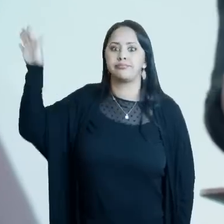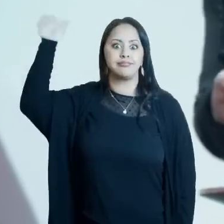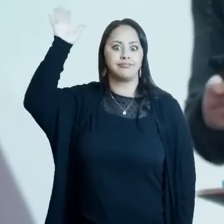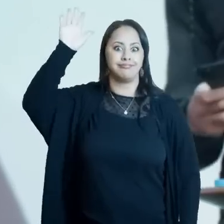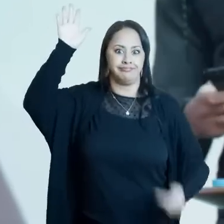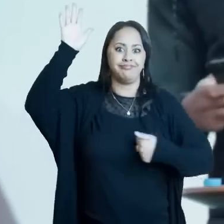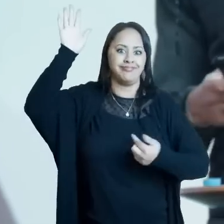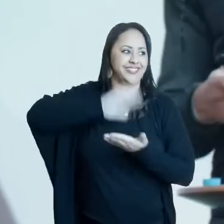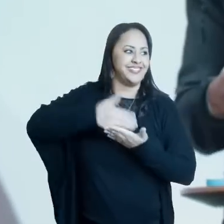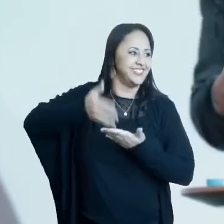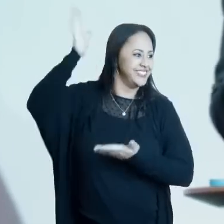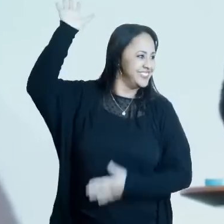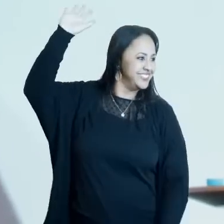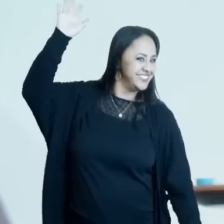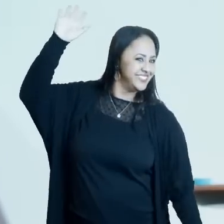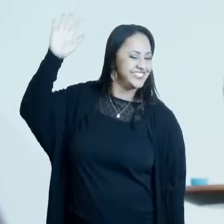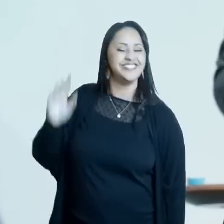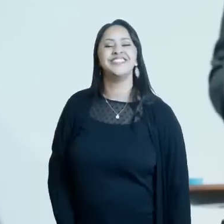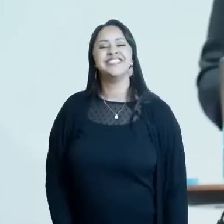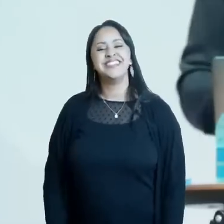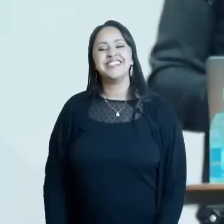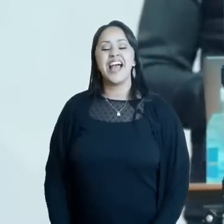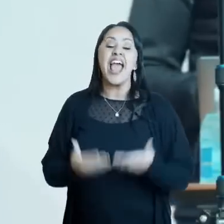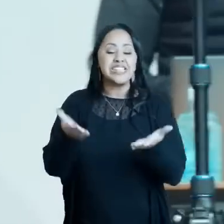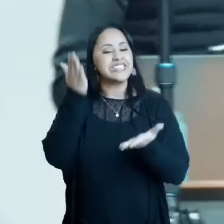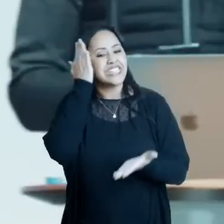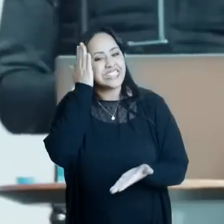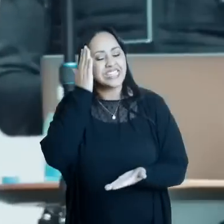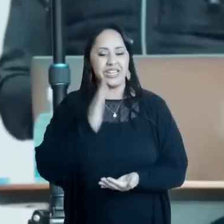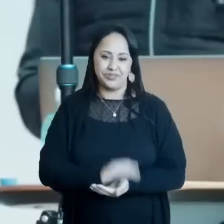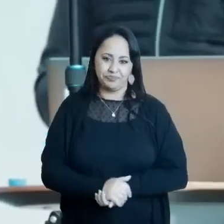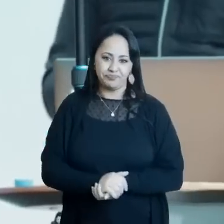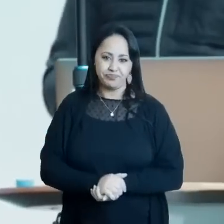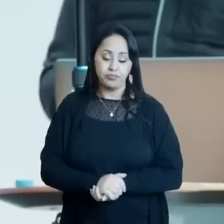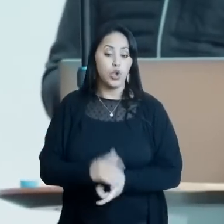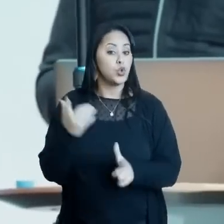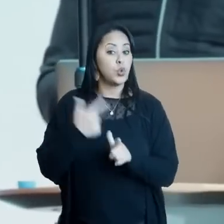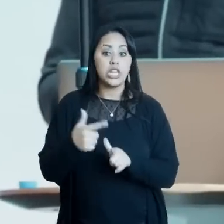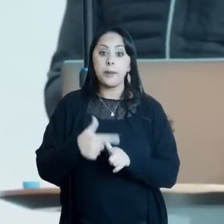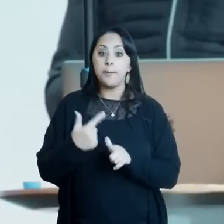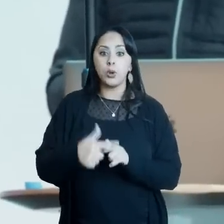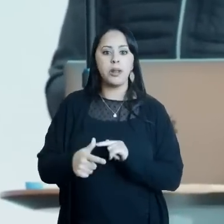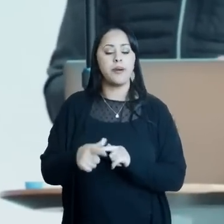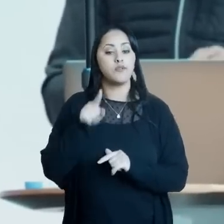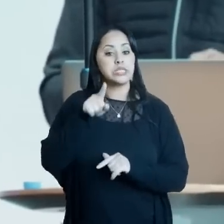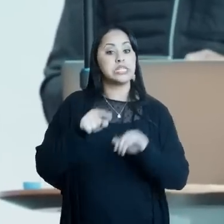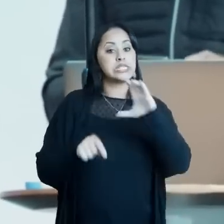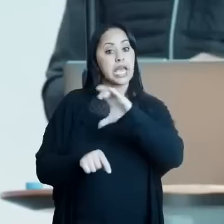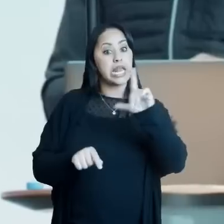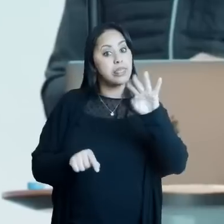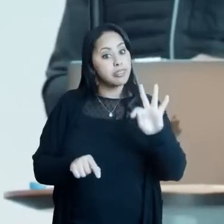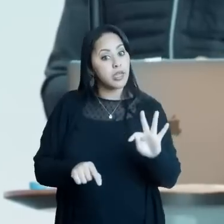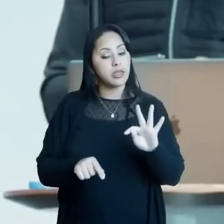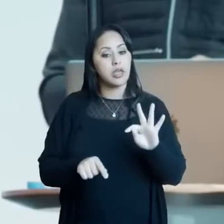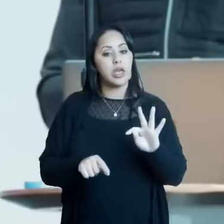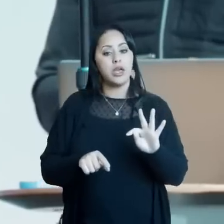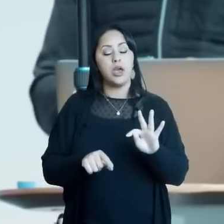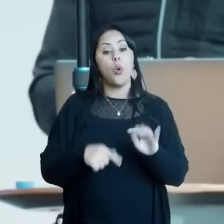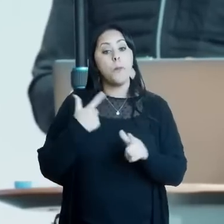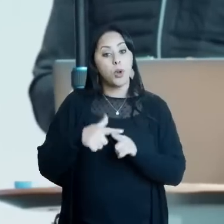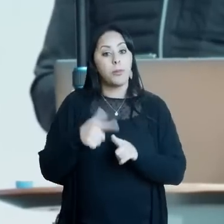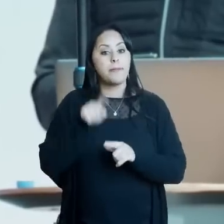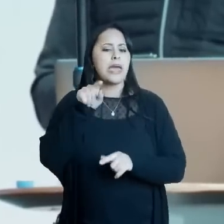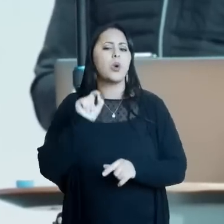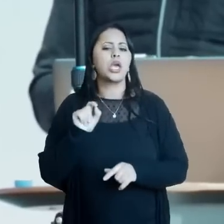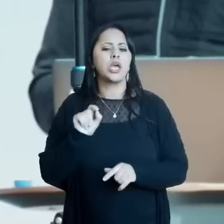R$1.000? Entendeu? É isso que vocês têm que entender. Agora se você não tem problema nenhum você estar na CLT. O problema é, se a